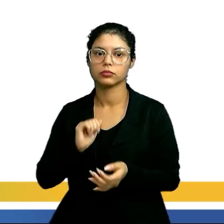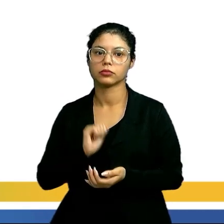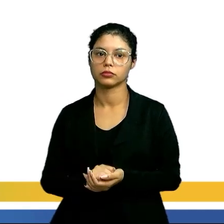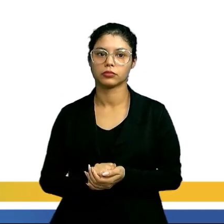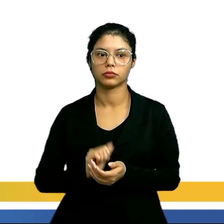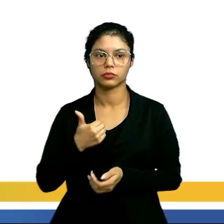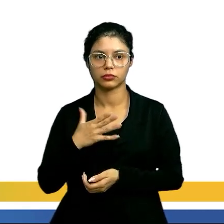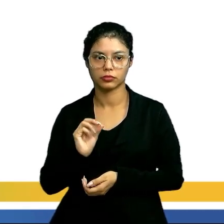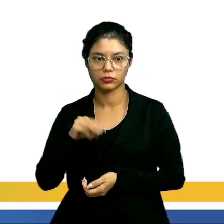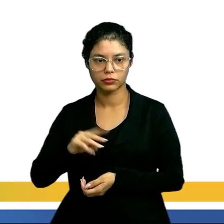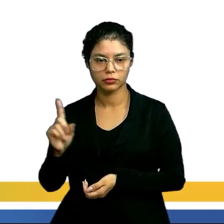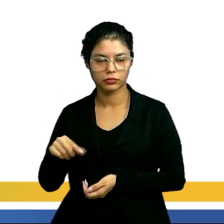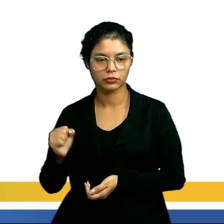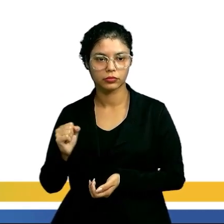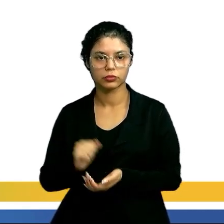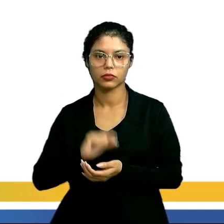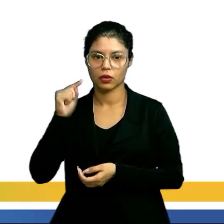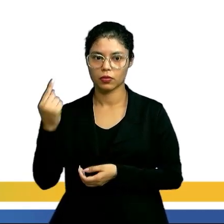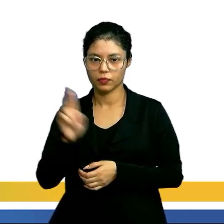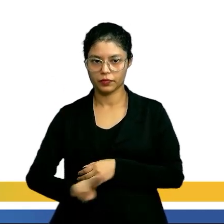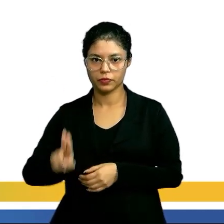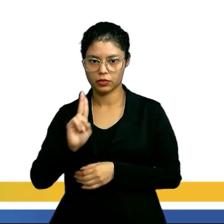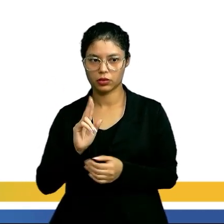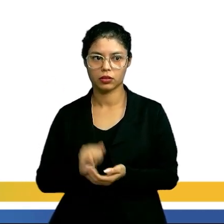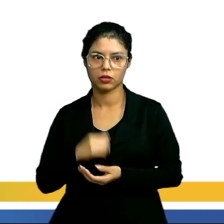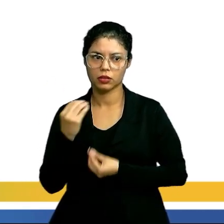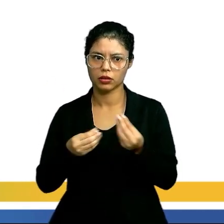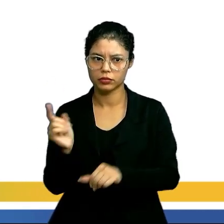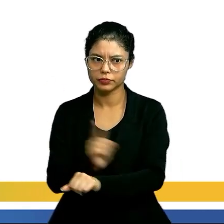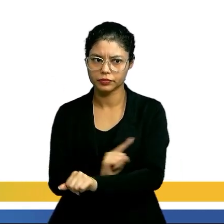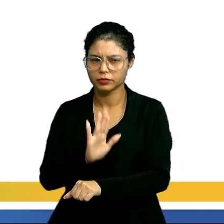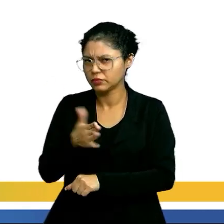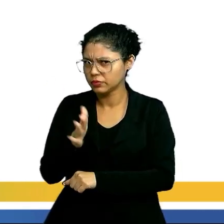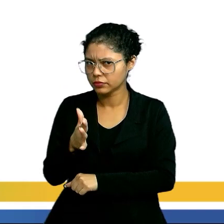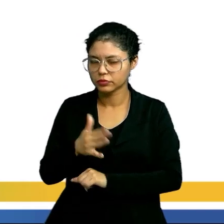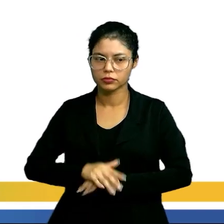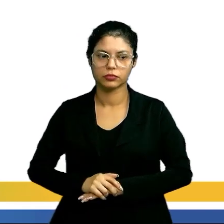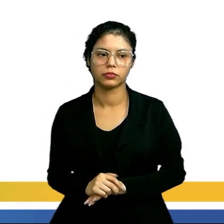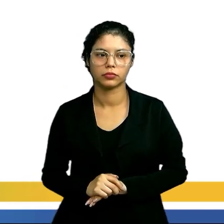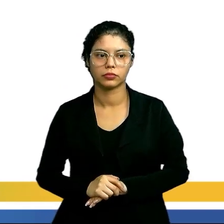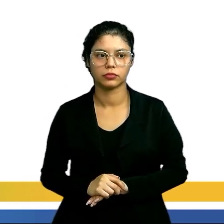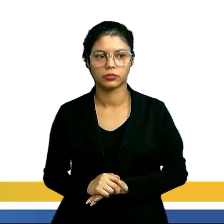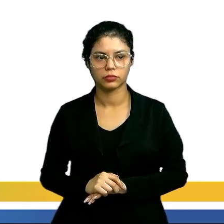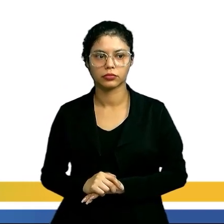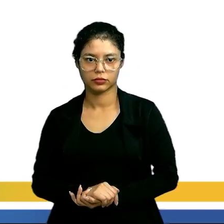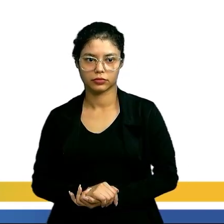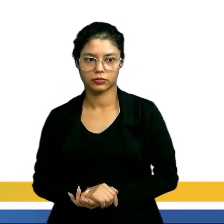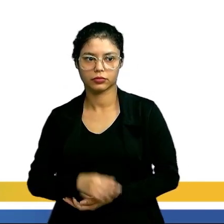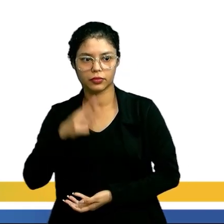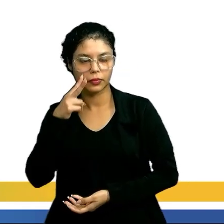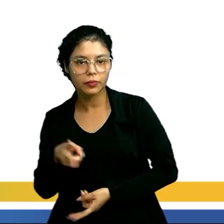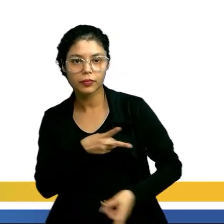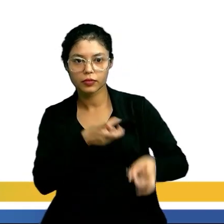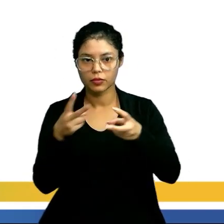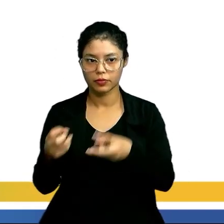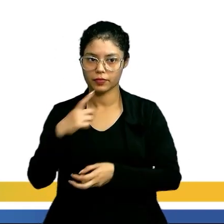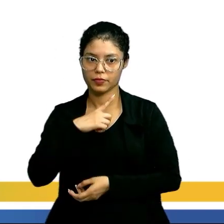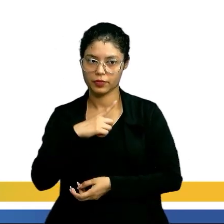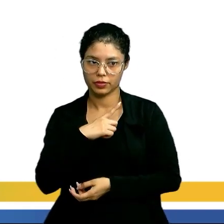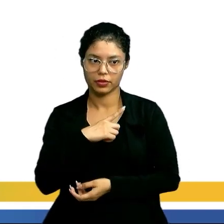LHC é uma imensa e sofisticada máquina onde as partículas são aceleradas em um túnel, localizado na fronteira da França com a